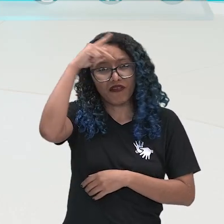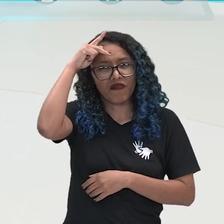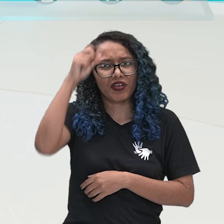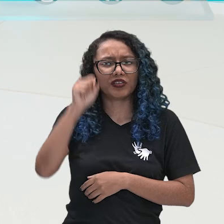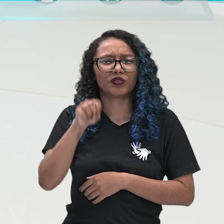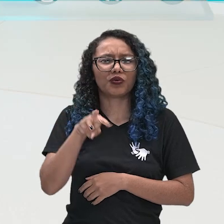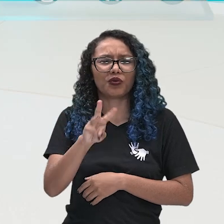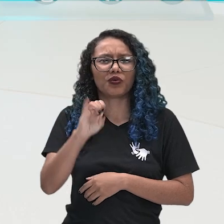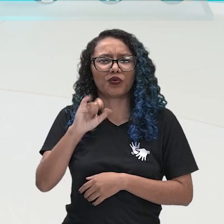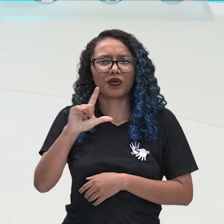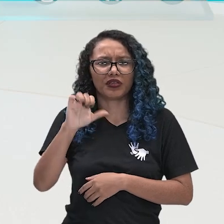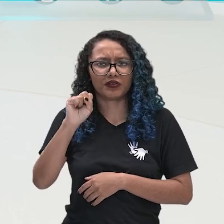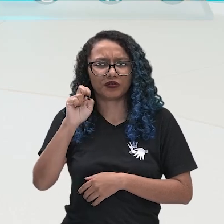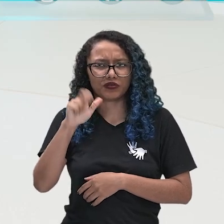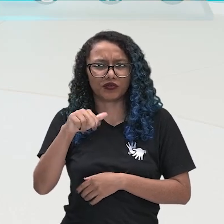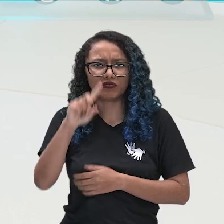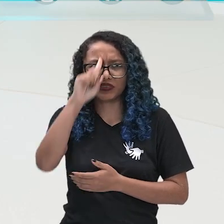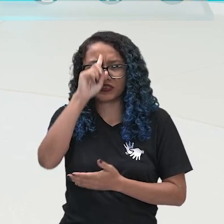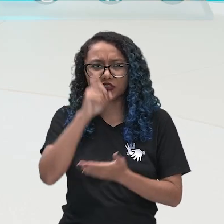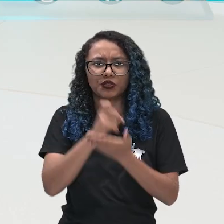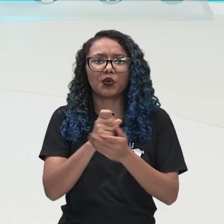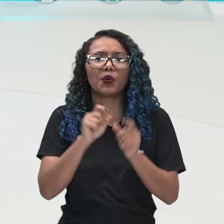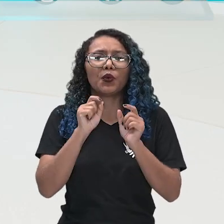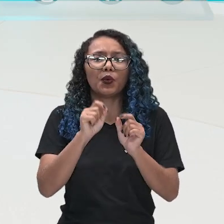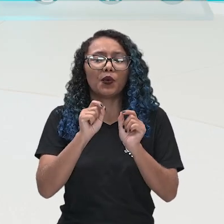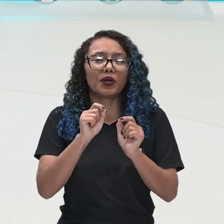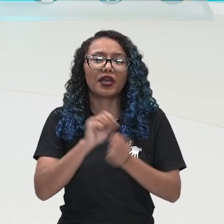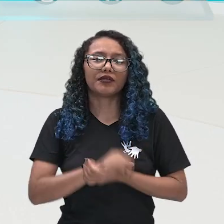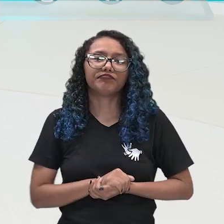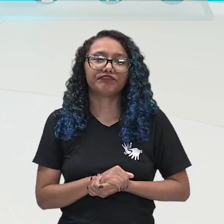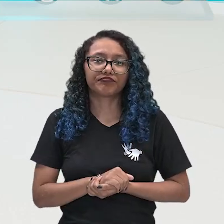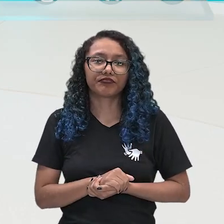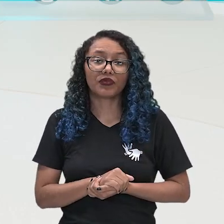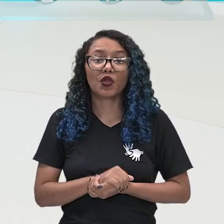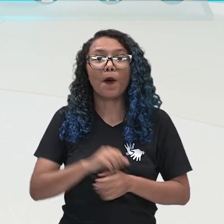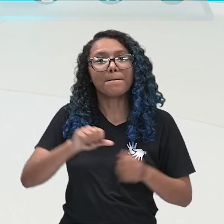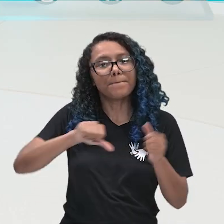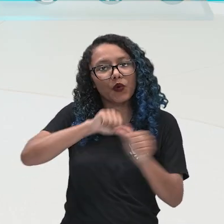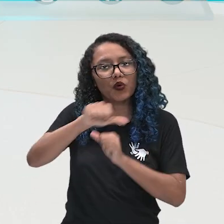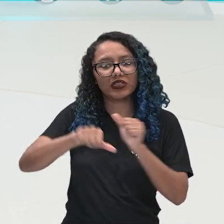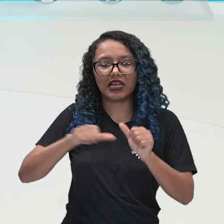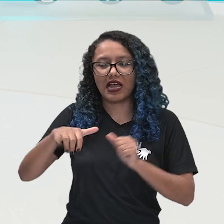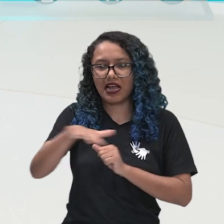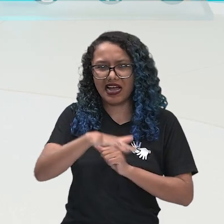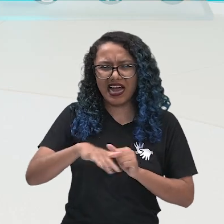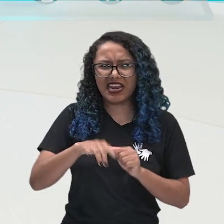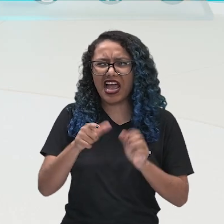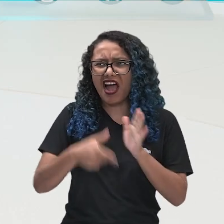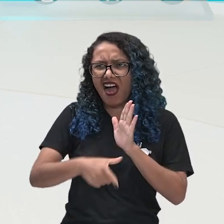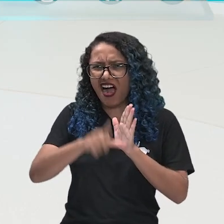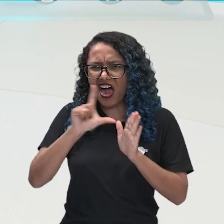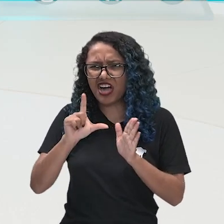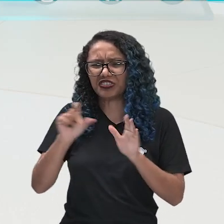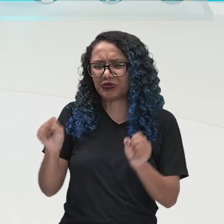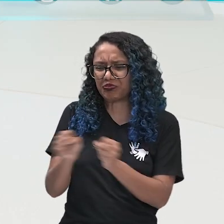decidiu enfrentar com tinta a epidemia de grafiteiros ilegais e pichações que varreu a cidade